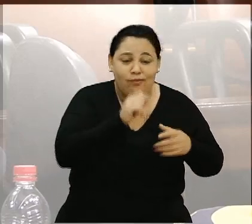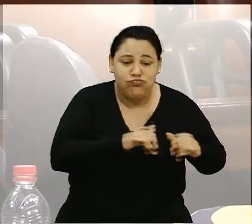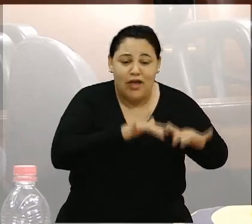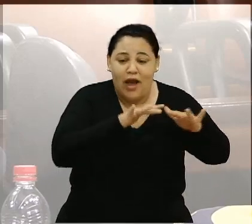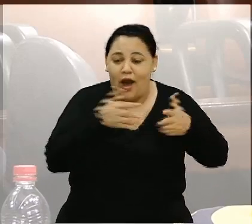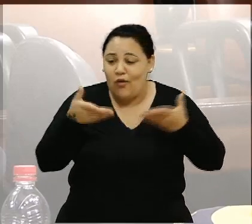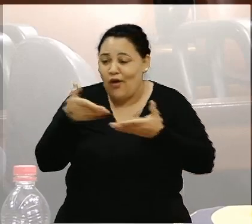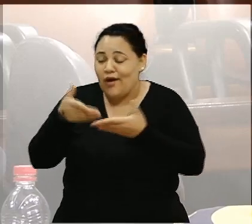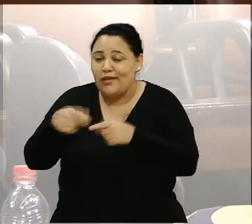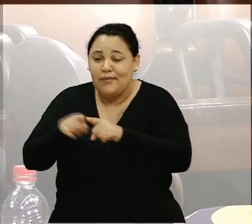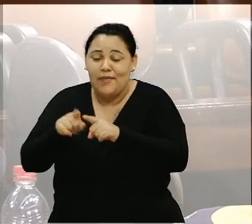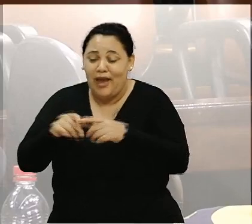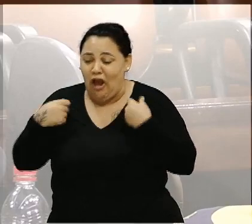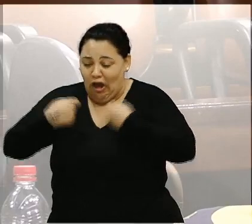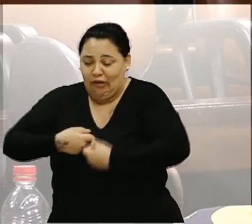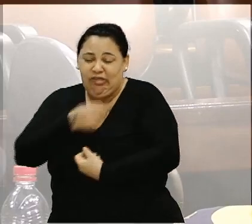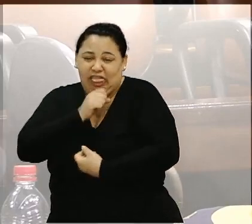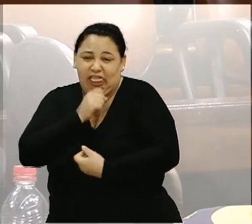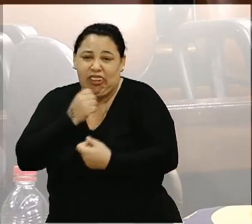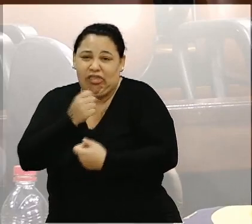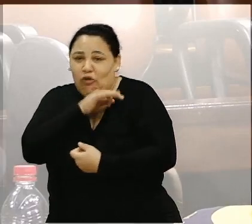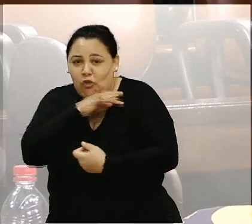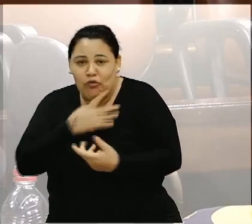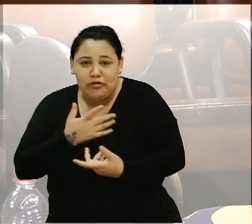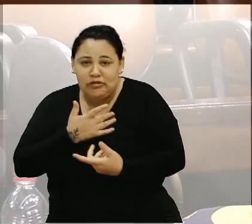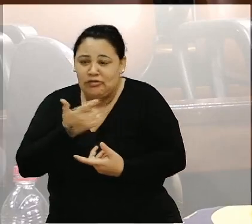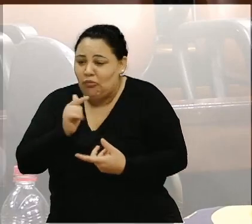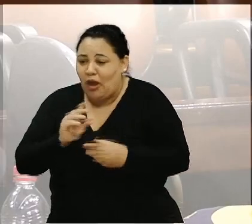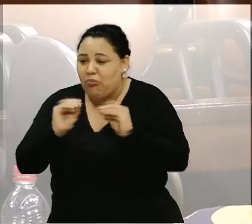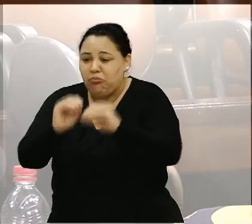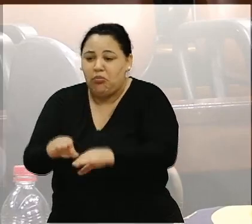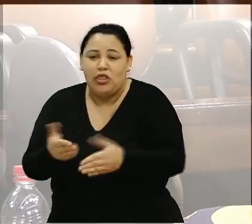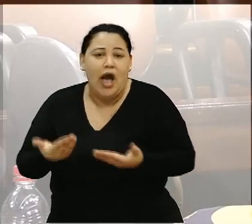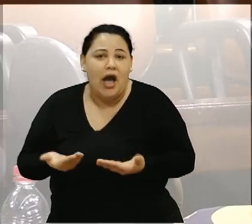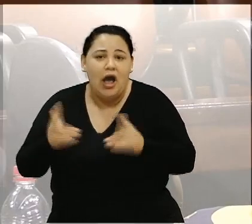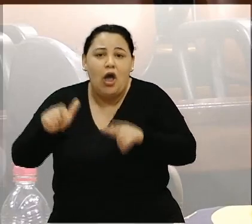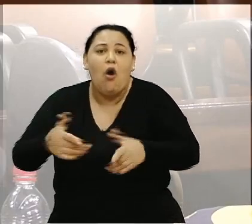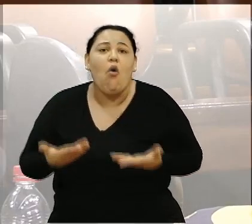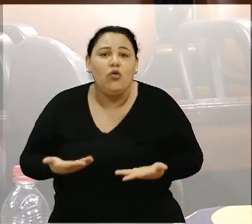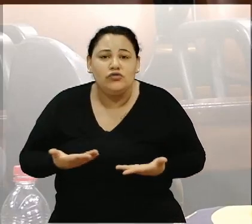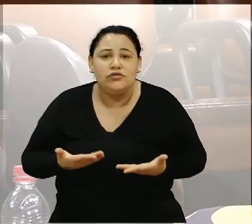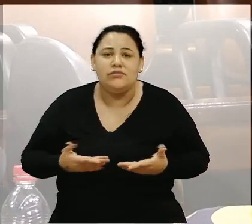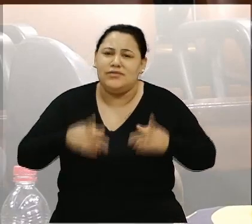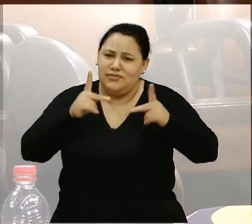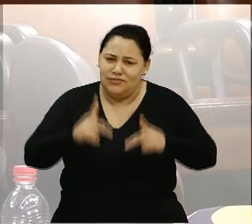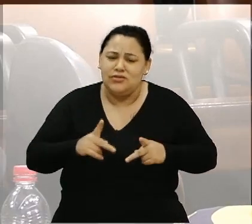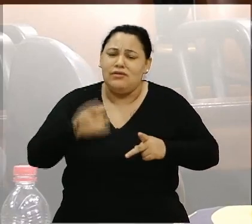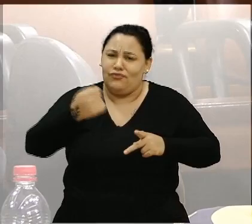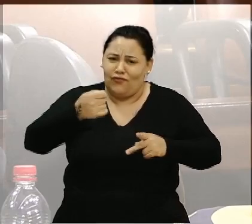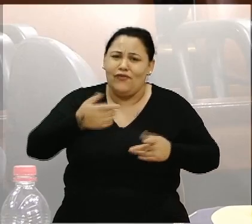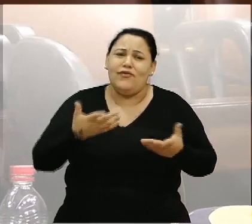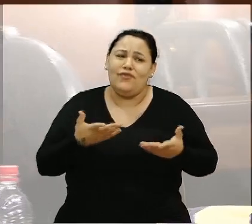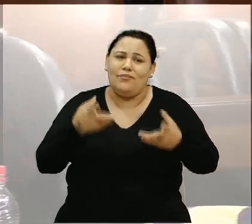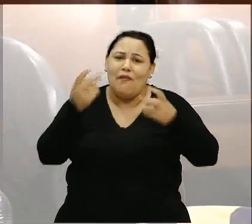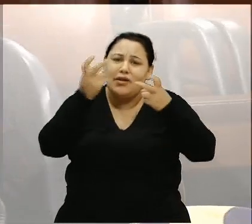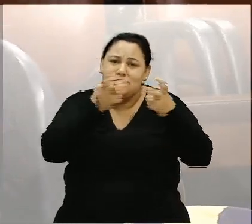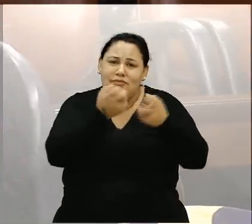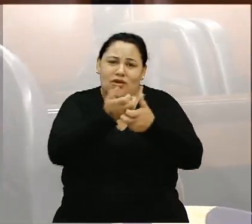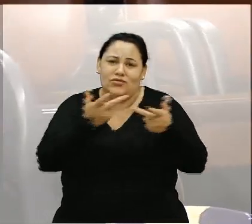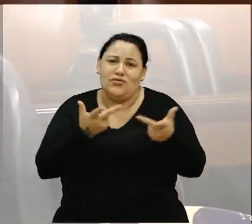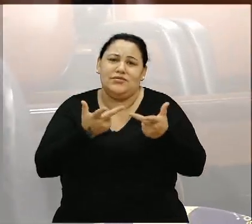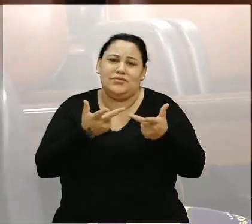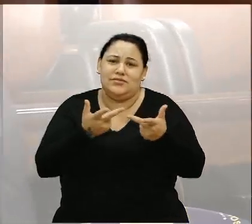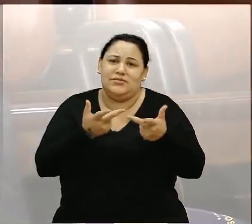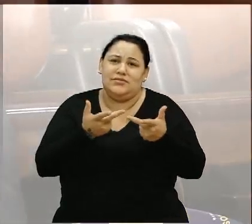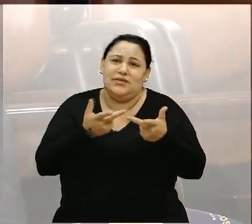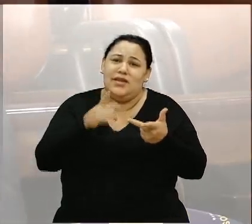vai botar esses resíduos? Aonde? Que a gente não tem mais nem espaço. Então que as pessoas tenham noção, né, um pouco, e ter um